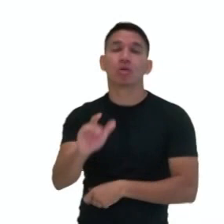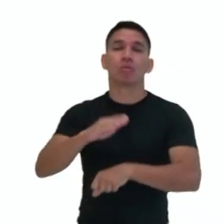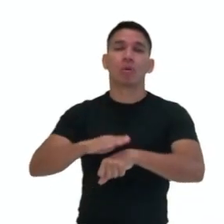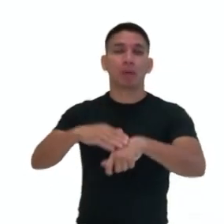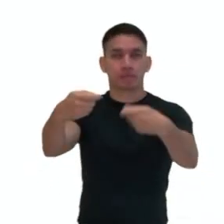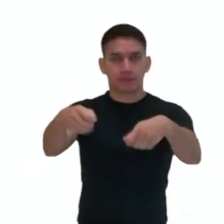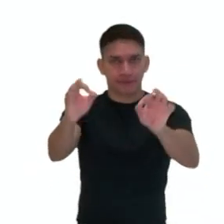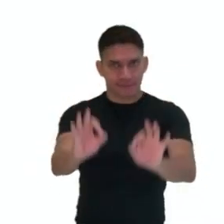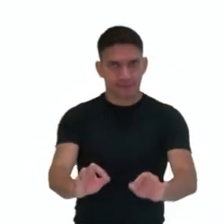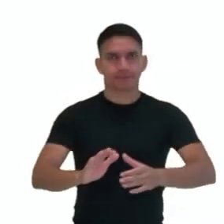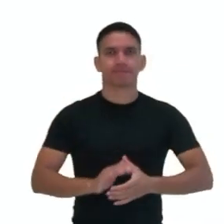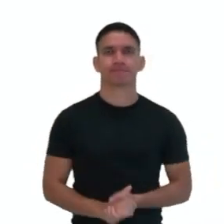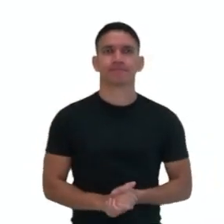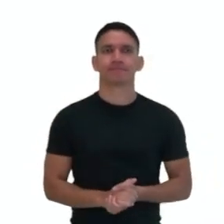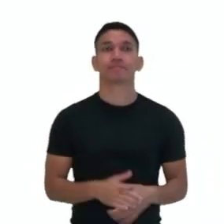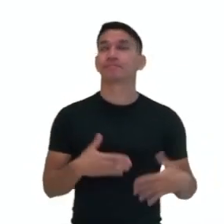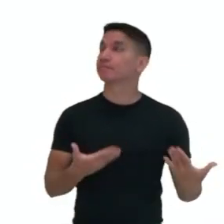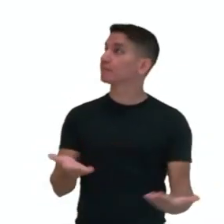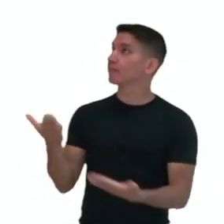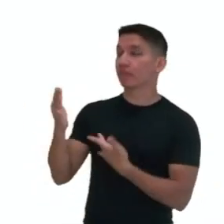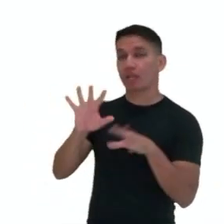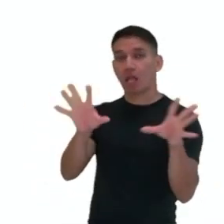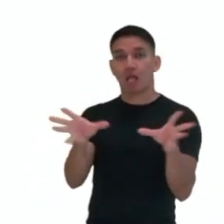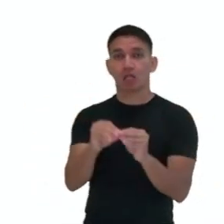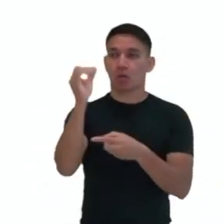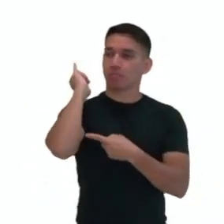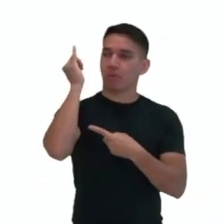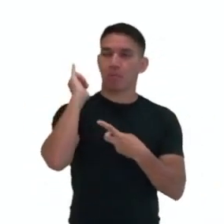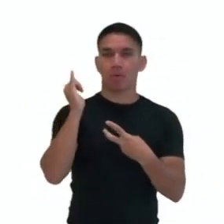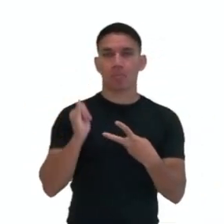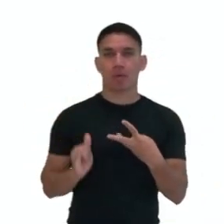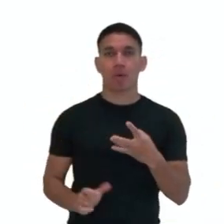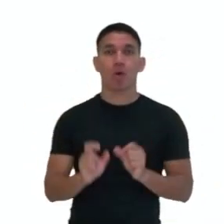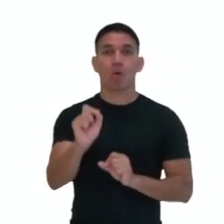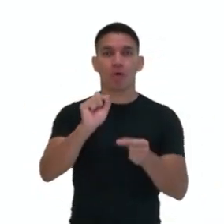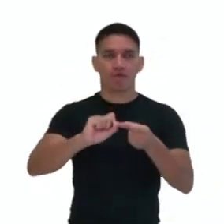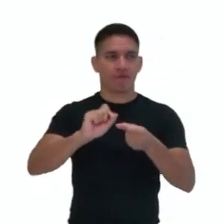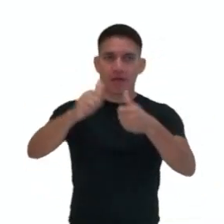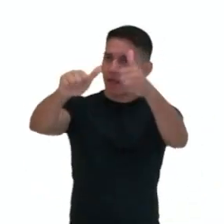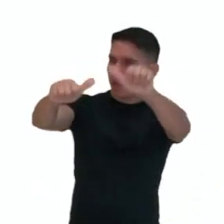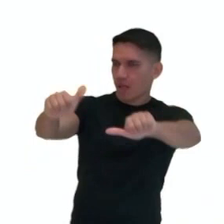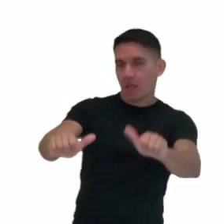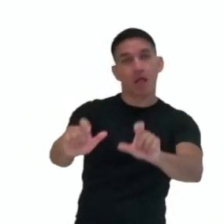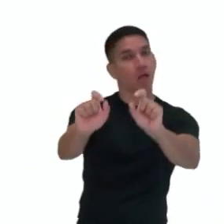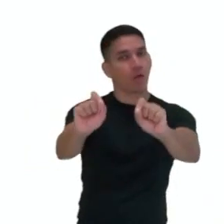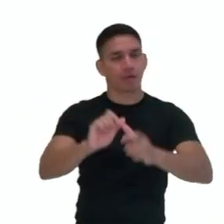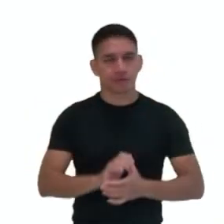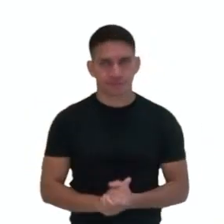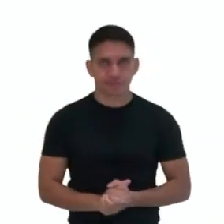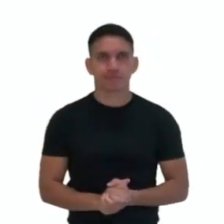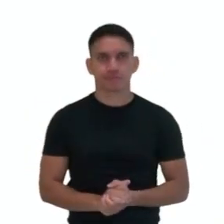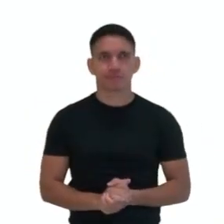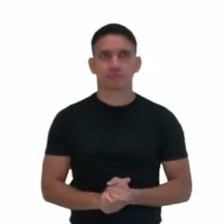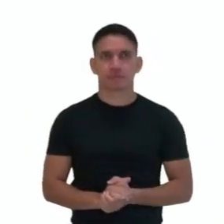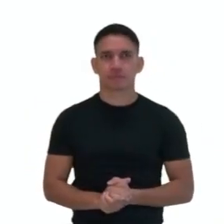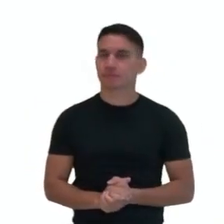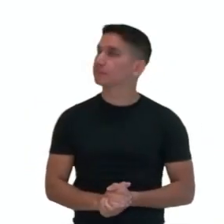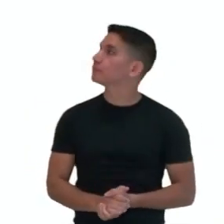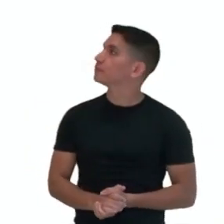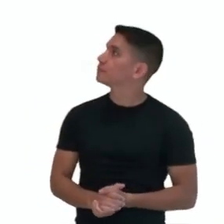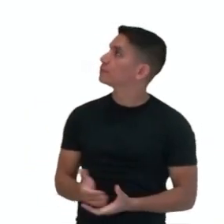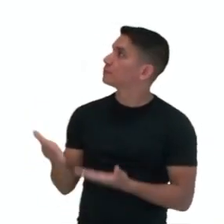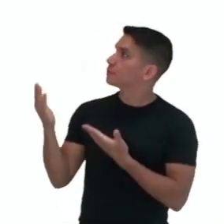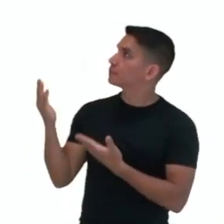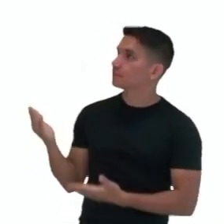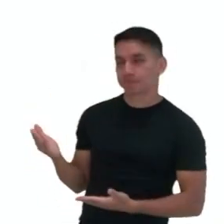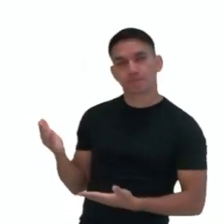necessários. A sinopse da obra, né, do romance a ser analisada é a seguinte. Ser pobre e negra trouxe para